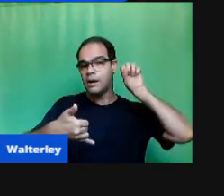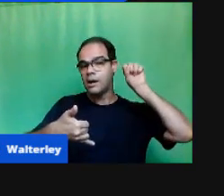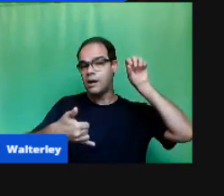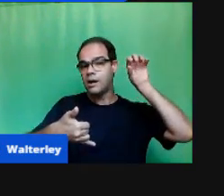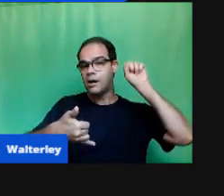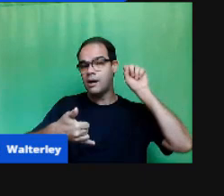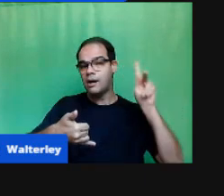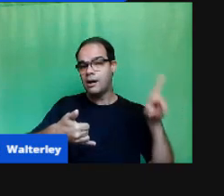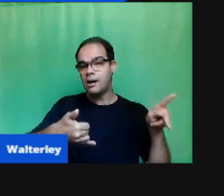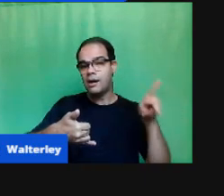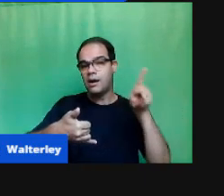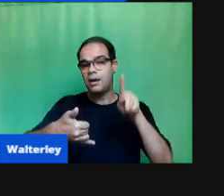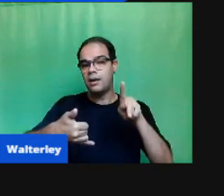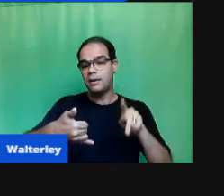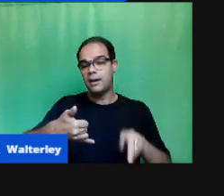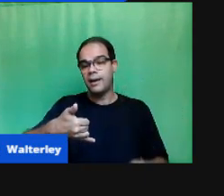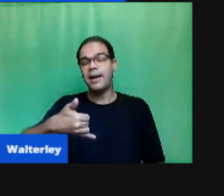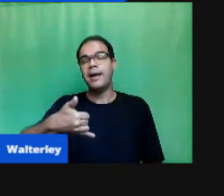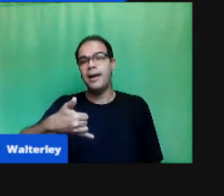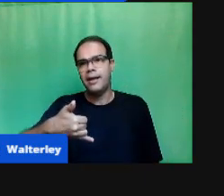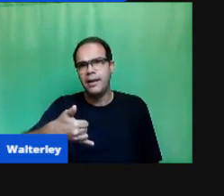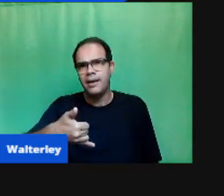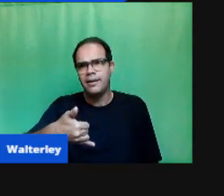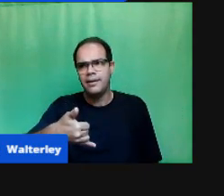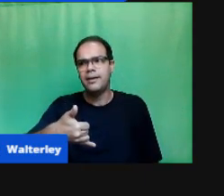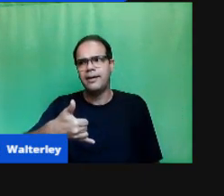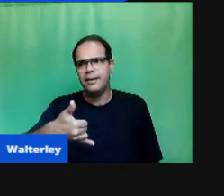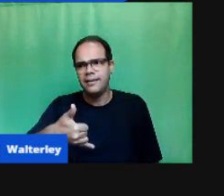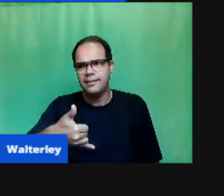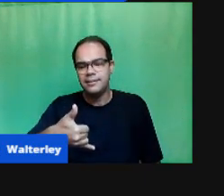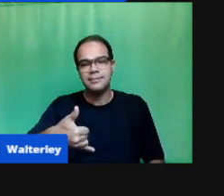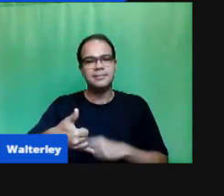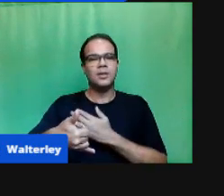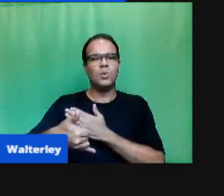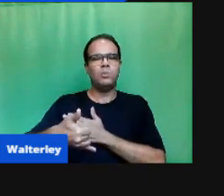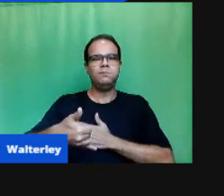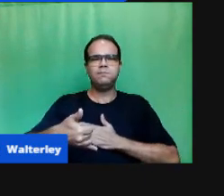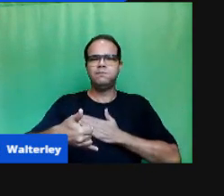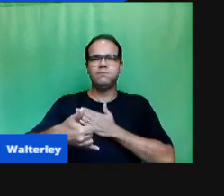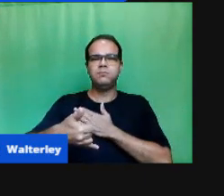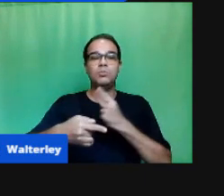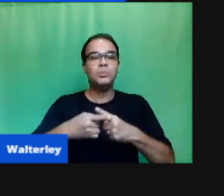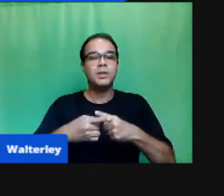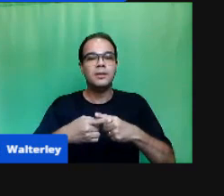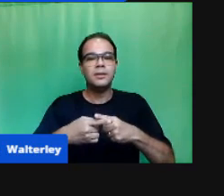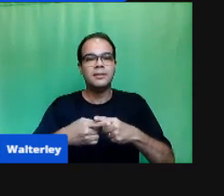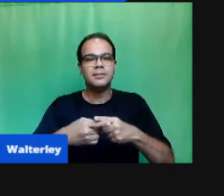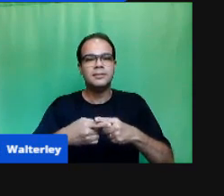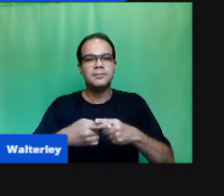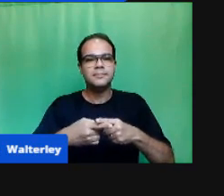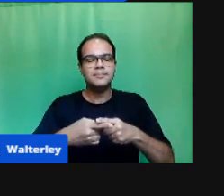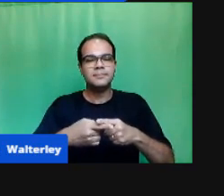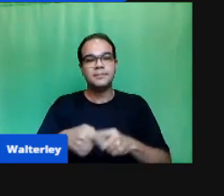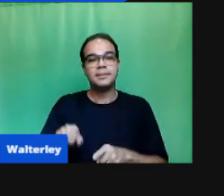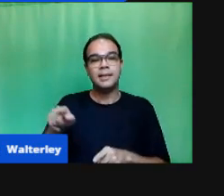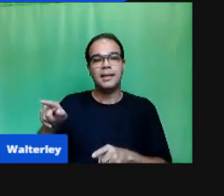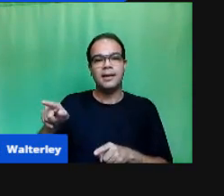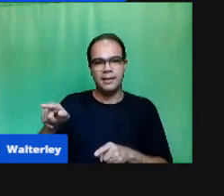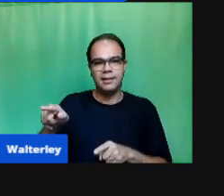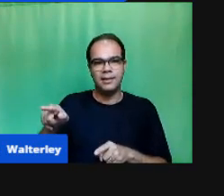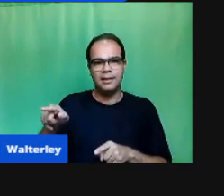vínculo maior com o professor. Porque a partir do momento que ele ouve a voz do professor, é como se o